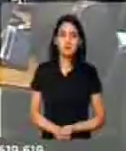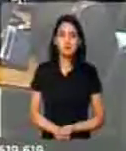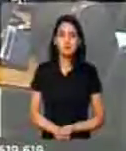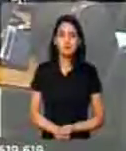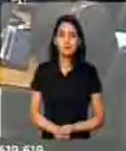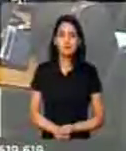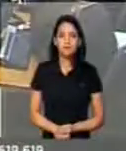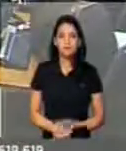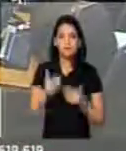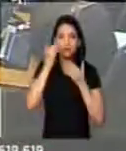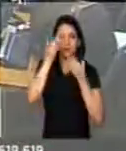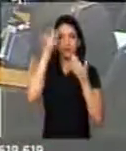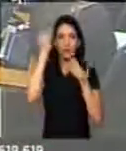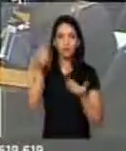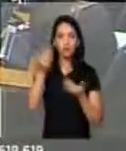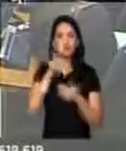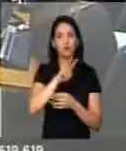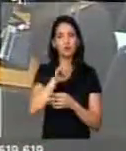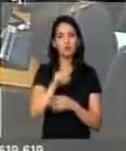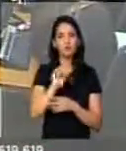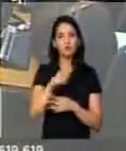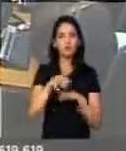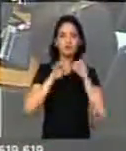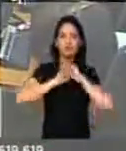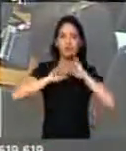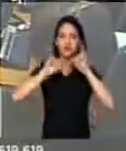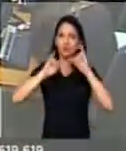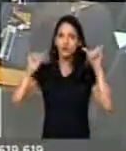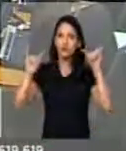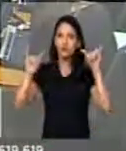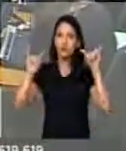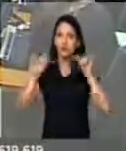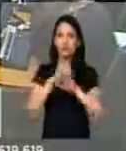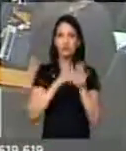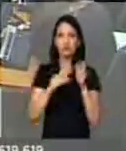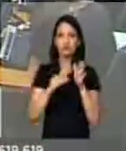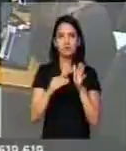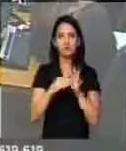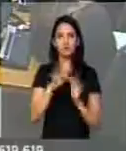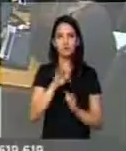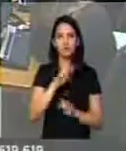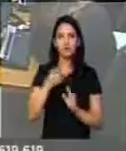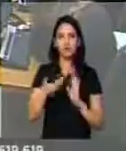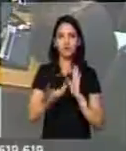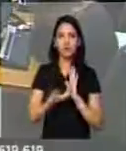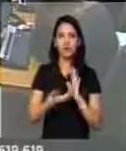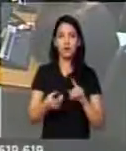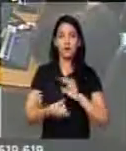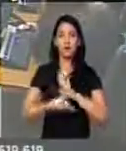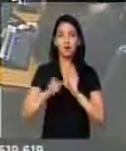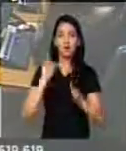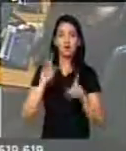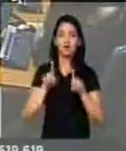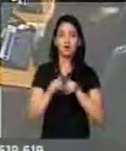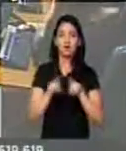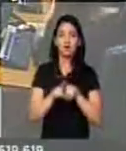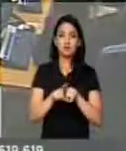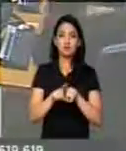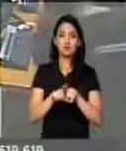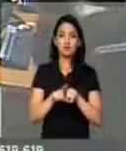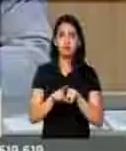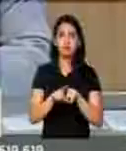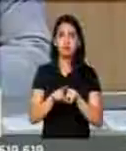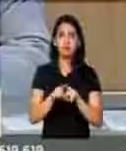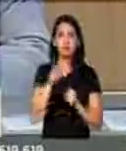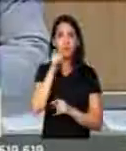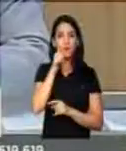O pedido será deferido, divulgado nos canais de divulgação da Câmara. Antes do deputado Mauro Pereira utilizar a tribuna, a deputada Creuza